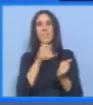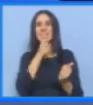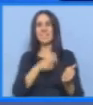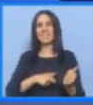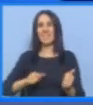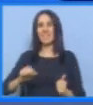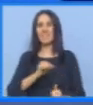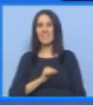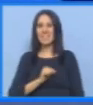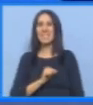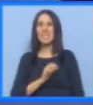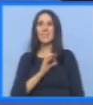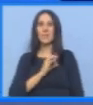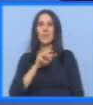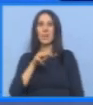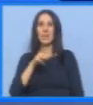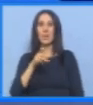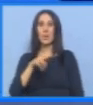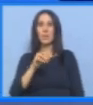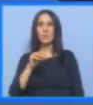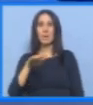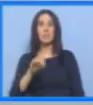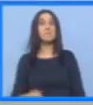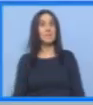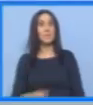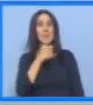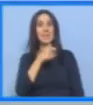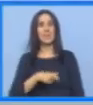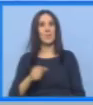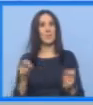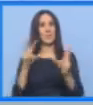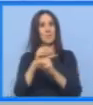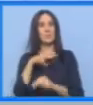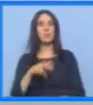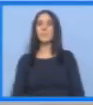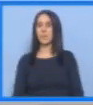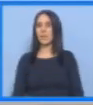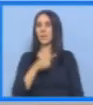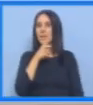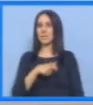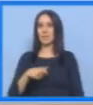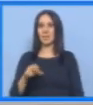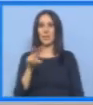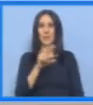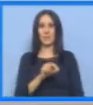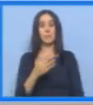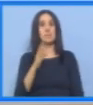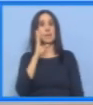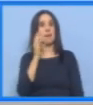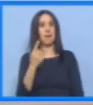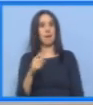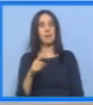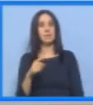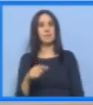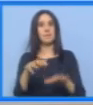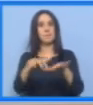Dom António Marto. Muito bem, o novo cardeal português. O novo cardeal. Depois temos à tarde também uma outra celebração na